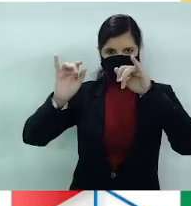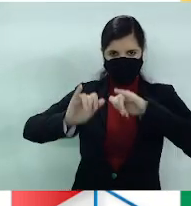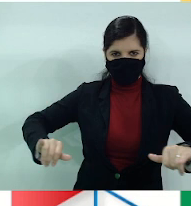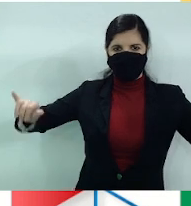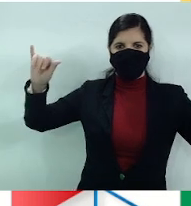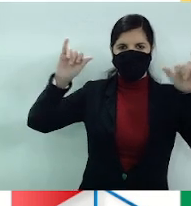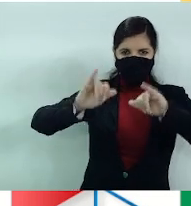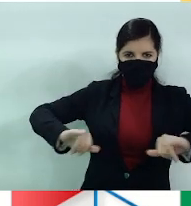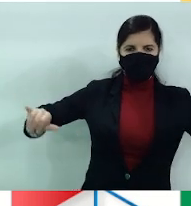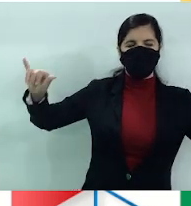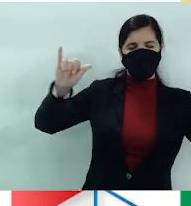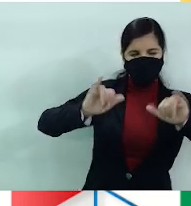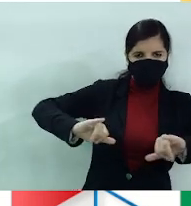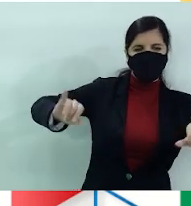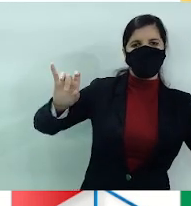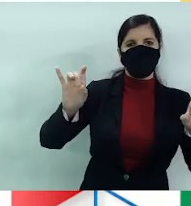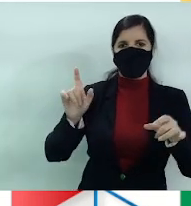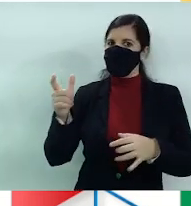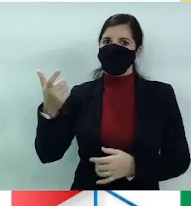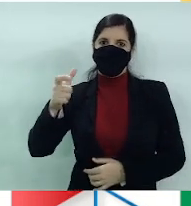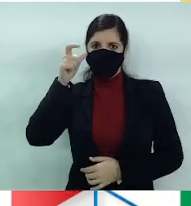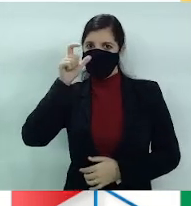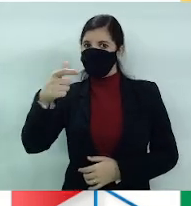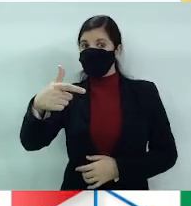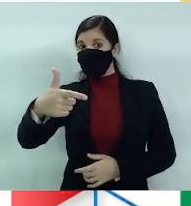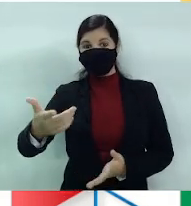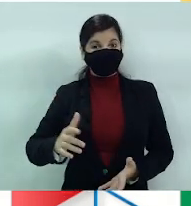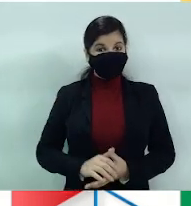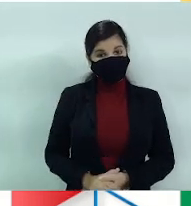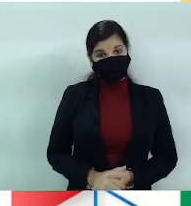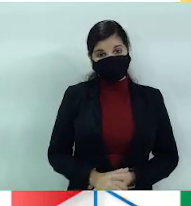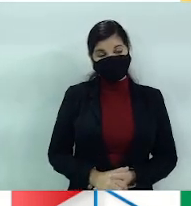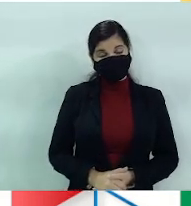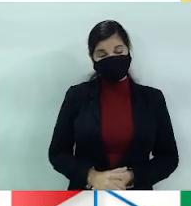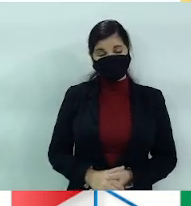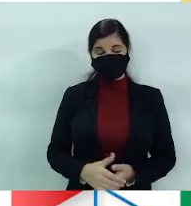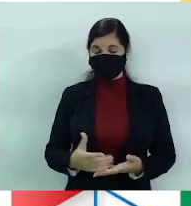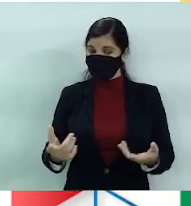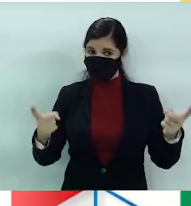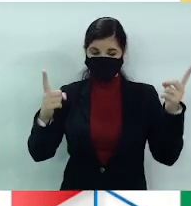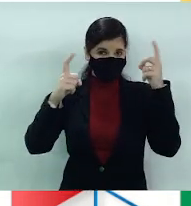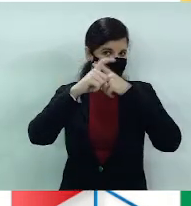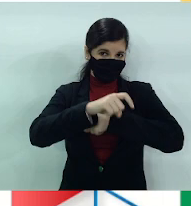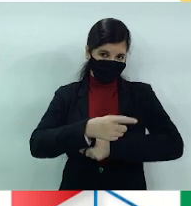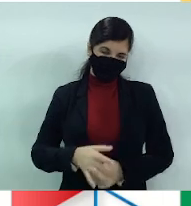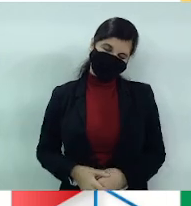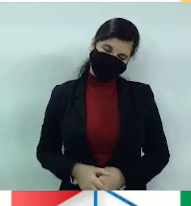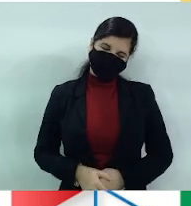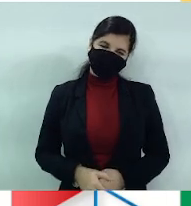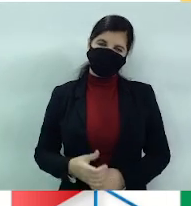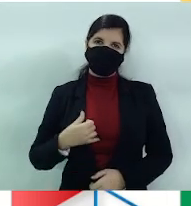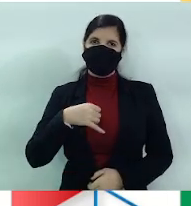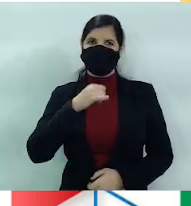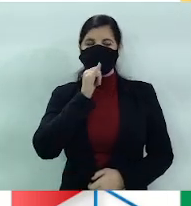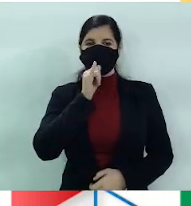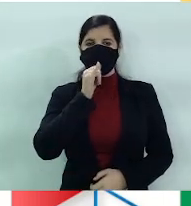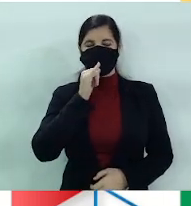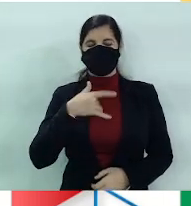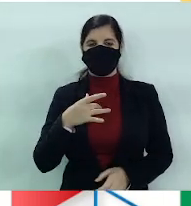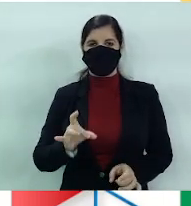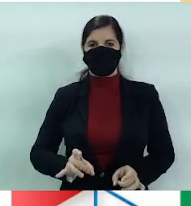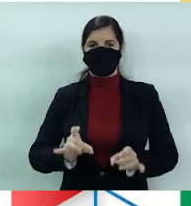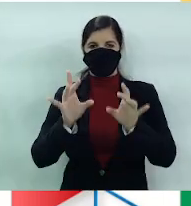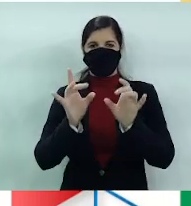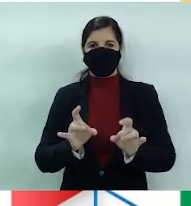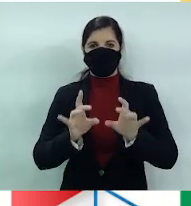um produto para alguém que não tem interesse naquele produto, não é verdade? Então, por exemplo, se eu vou divulgar